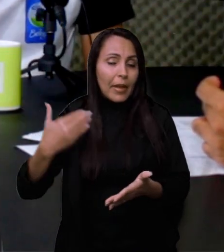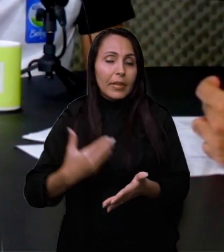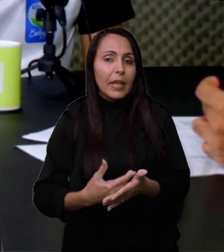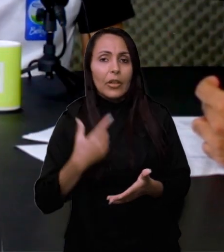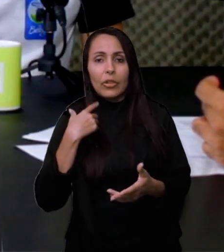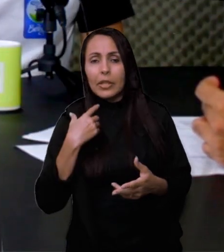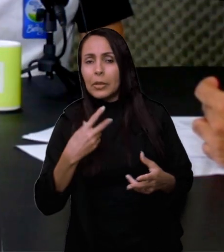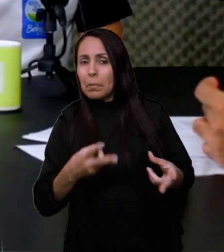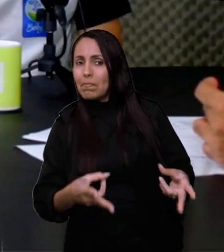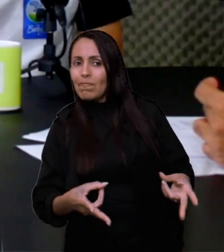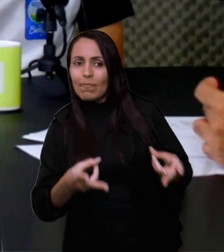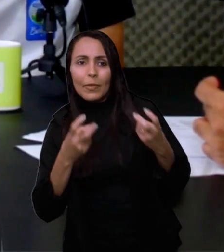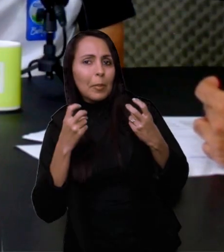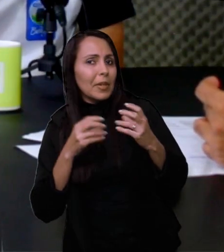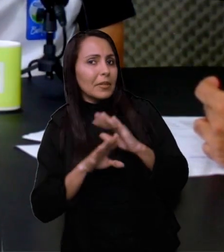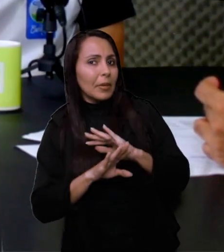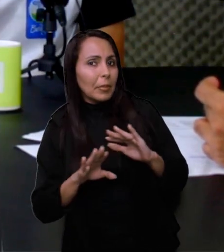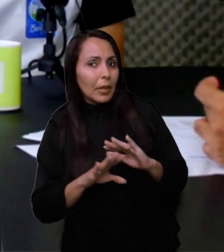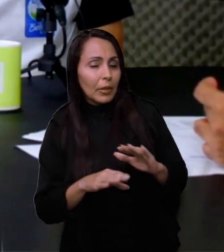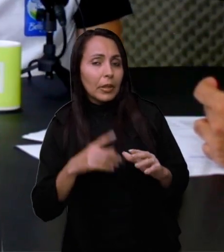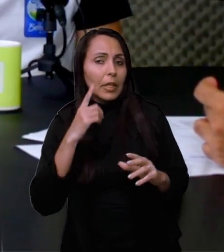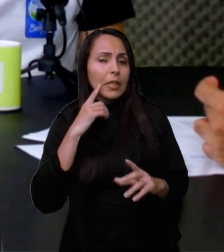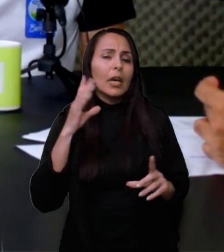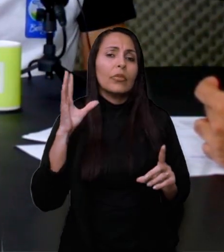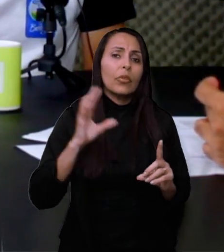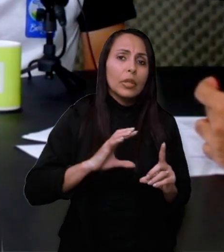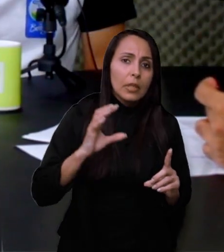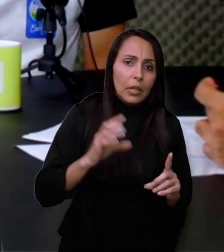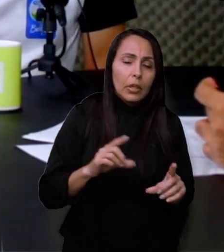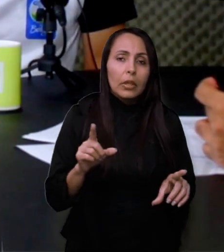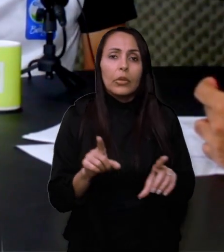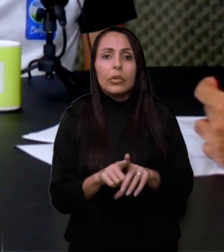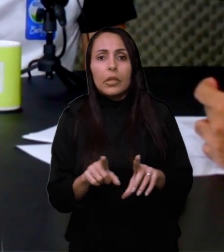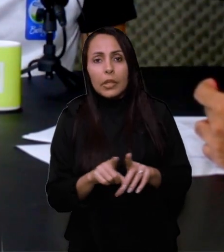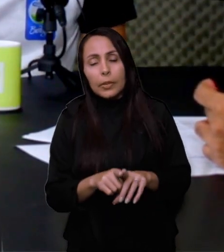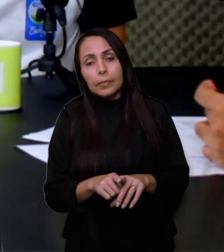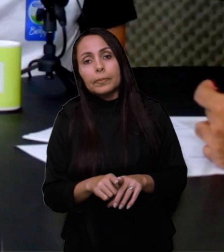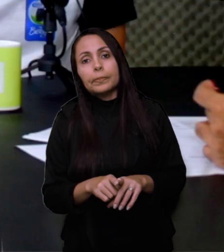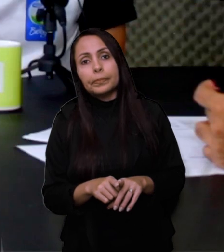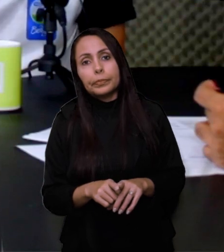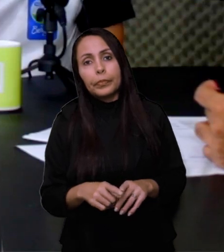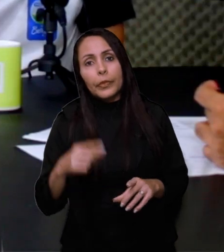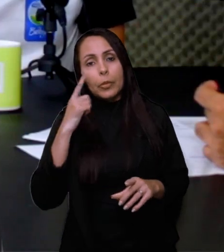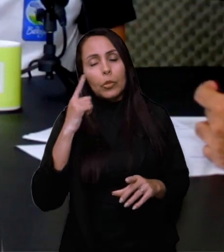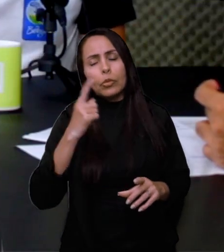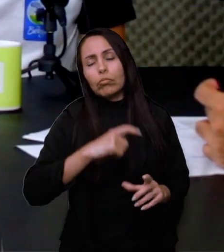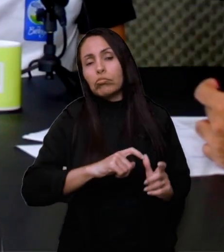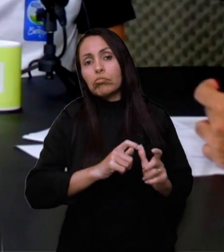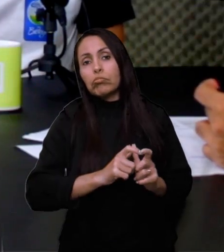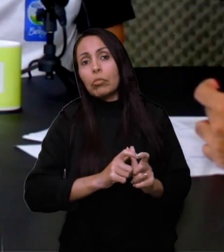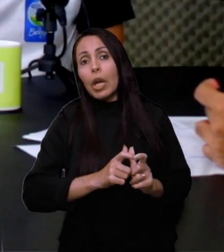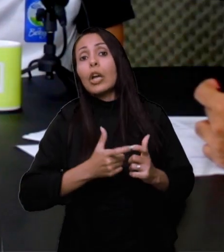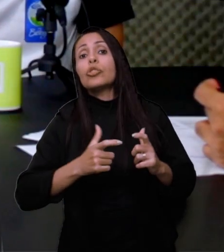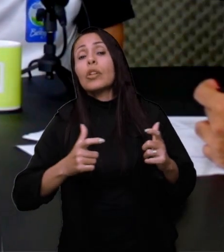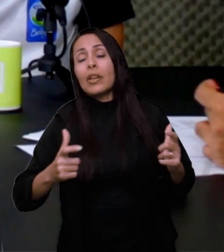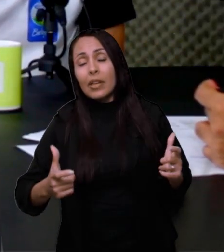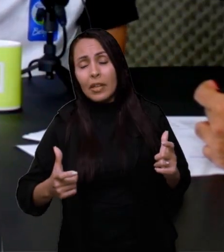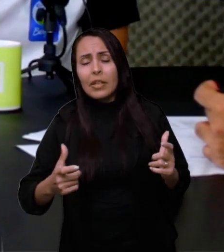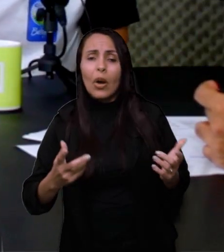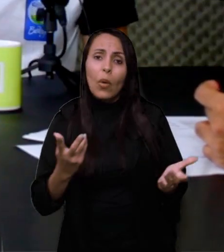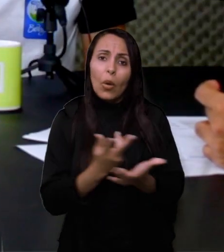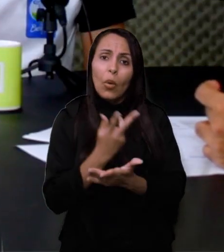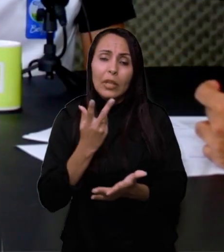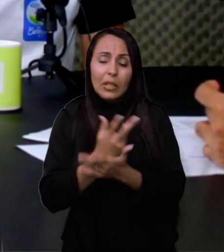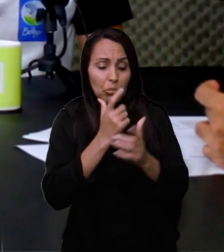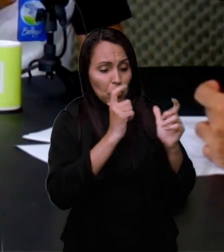isso. São muitas Claro. pouquinhas coisas que estão influenciando de uma maneira muito, muito extensa aquele